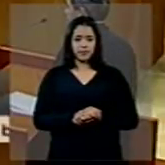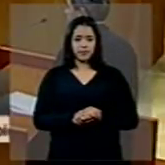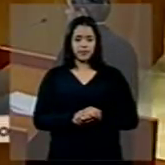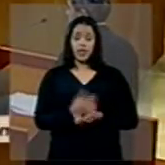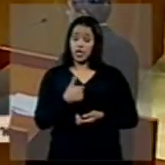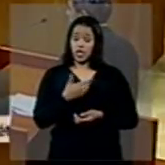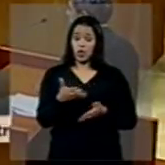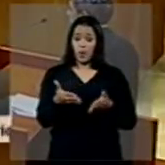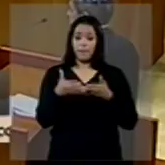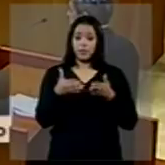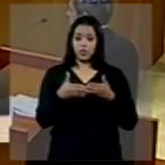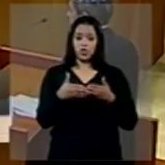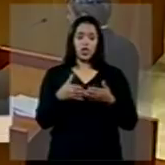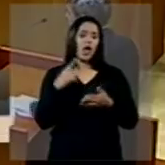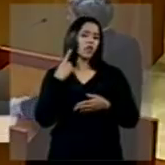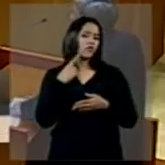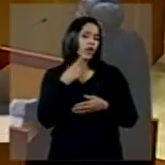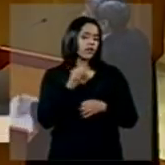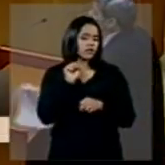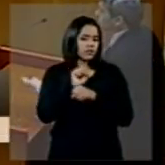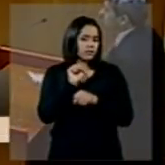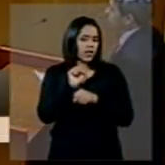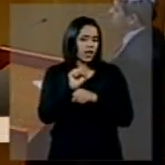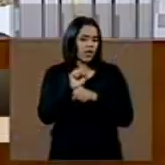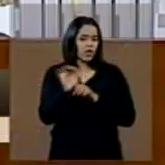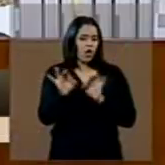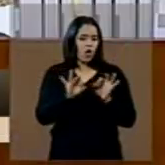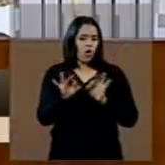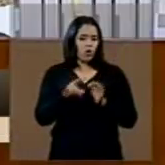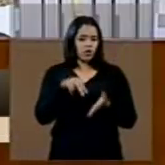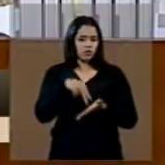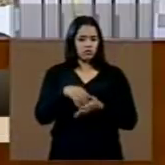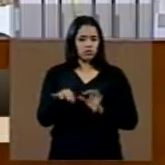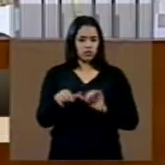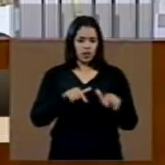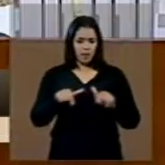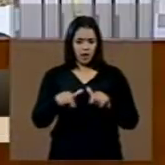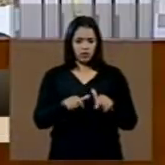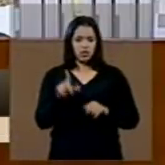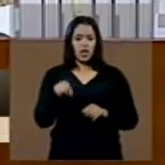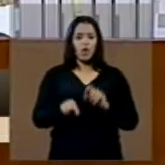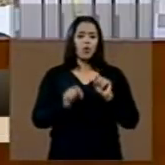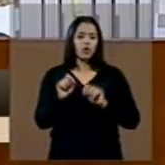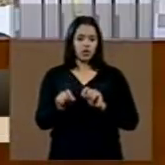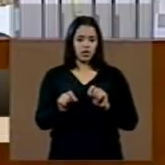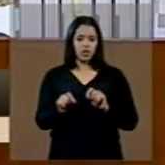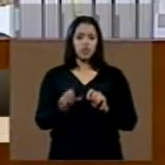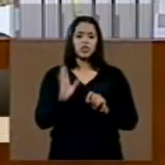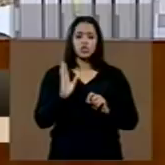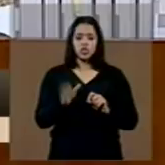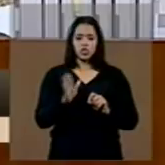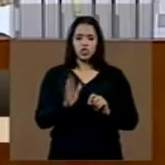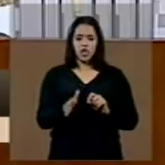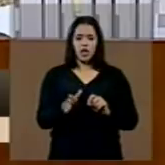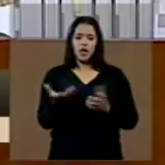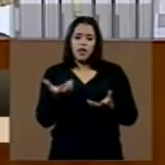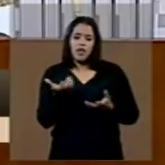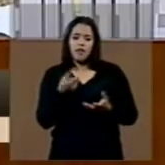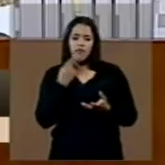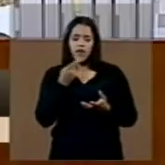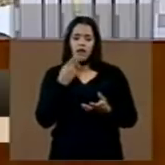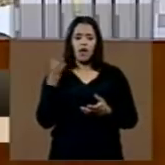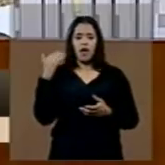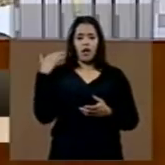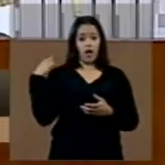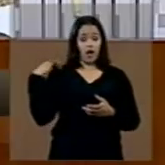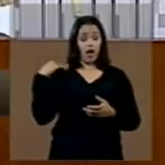ao eminente advogado que aguardasse a ordem dos trabalhos. A ordem dos trabalhos já havia me sinalizado que gostaria de fazer uso da palavra a ministra